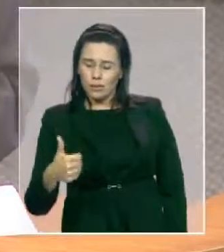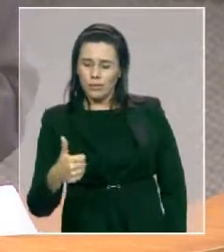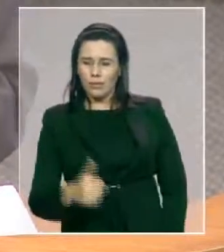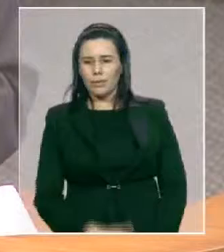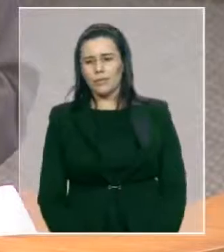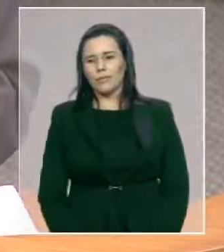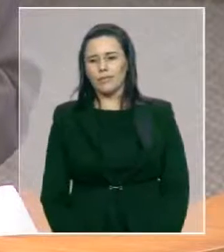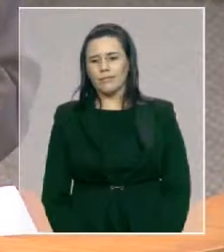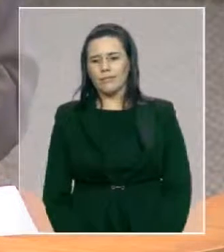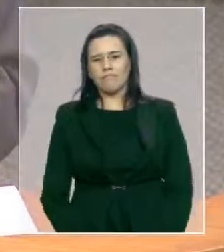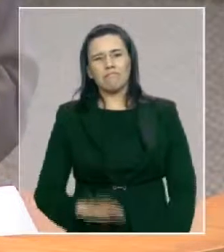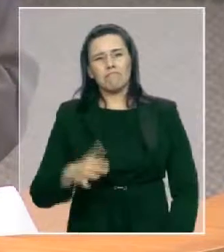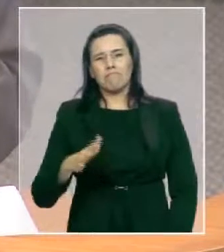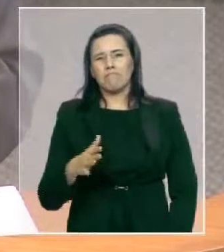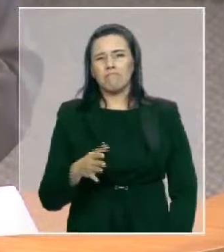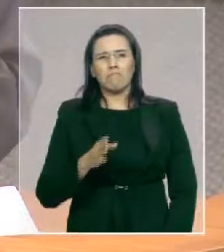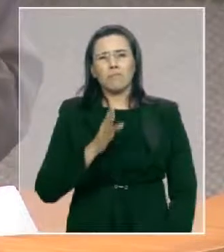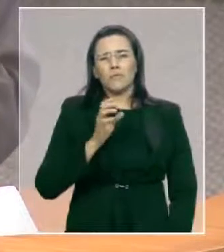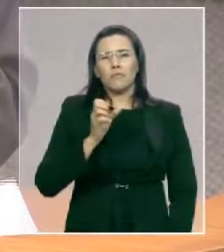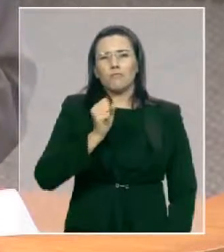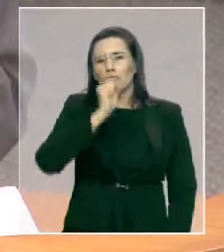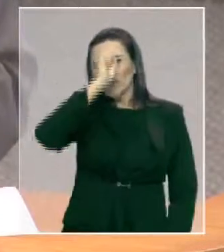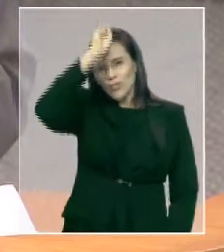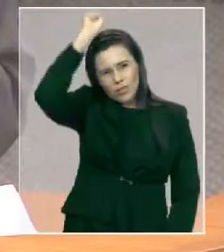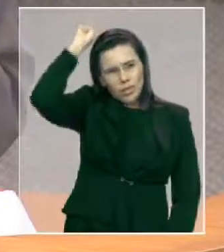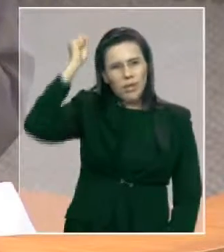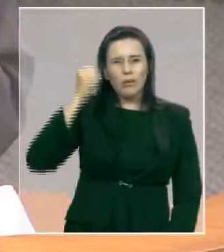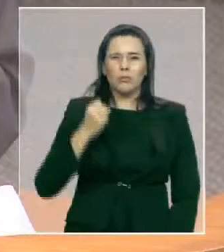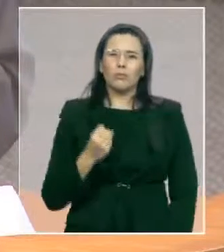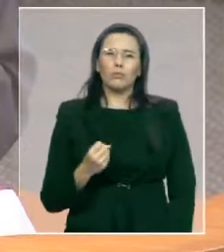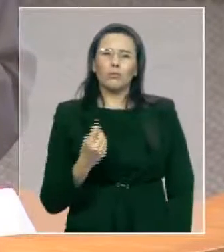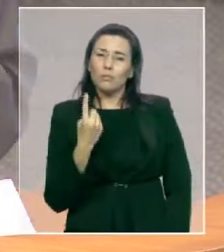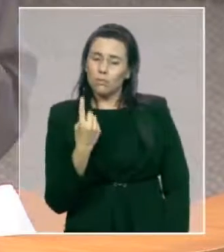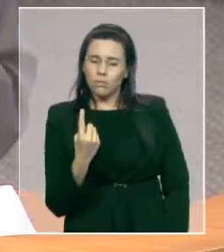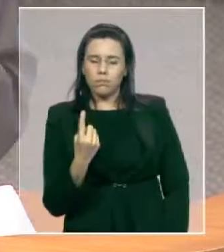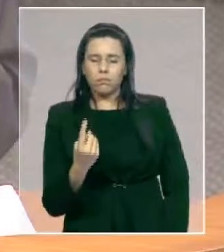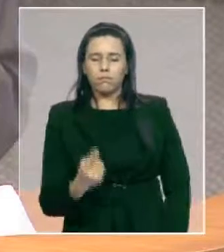meio. Ele está chegando a 2 séculos e